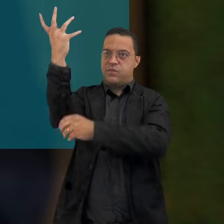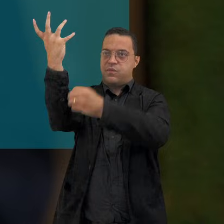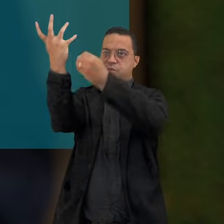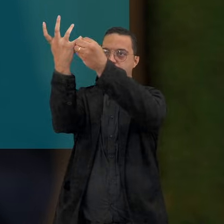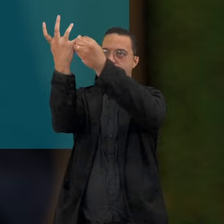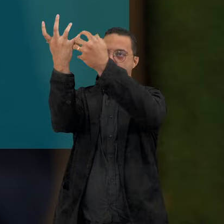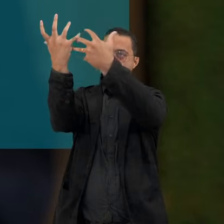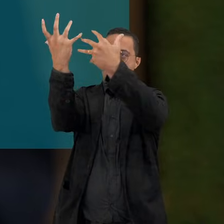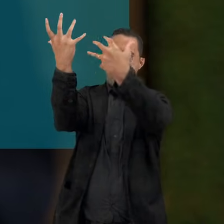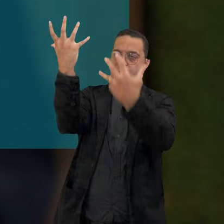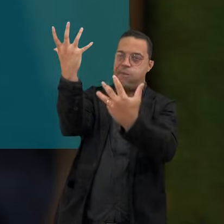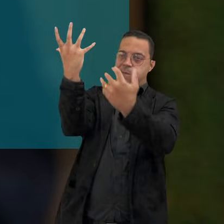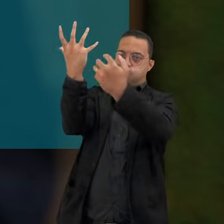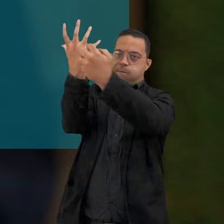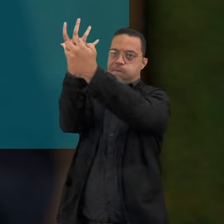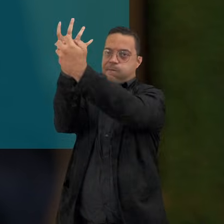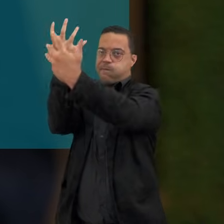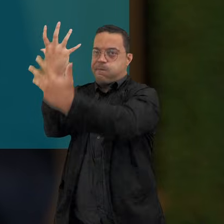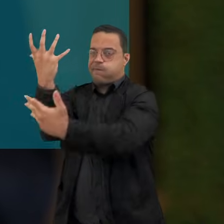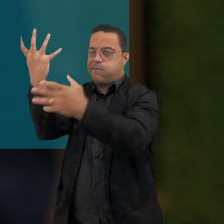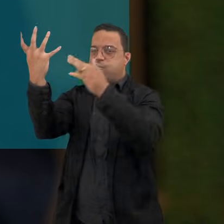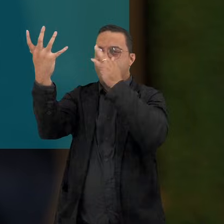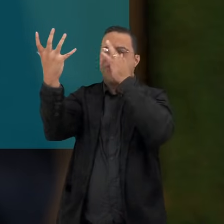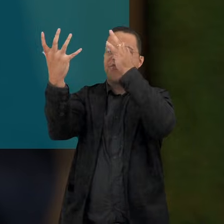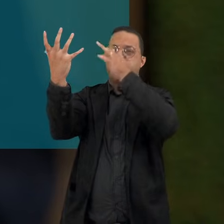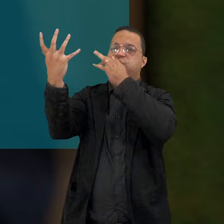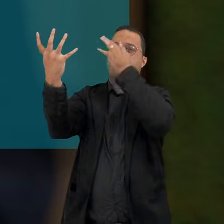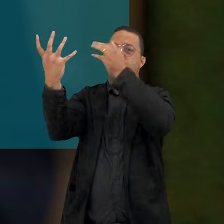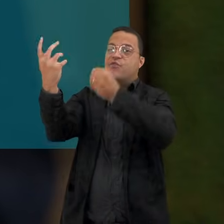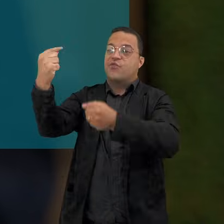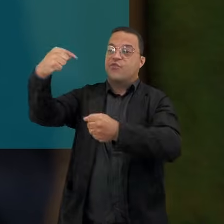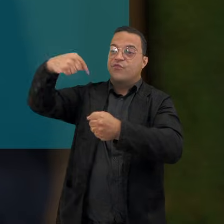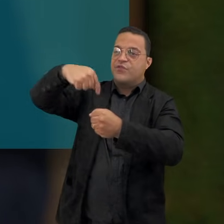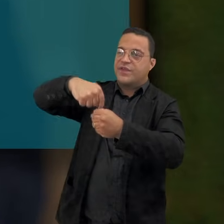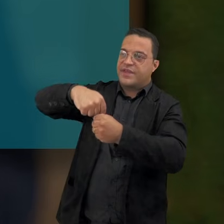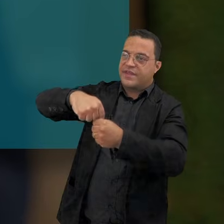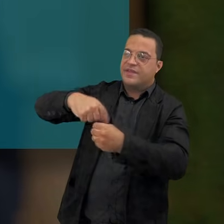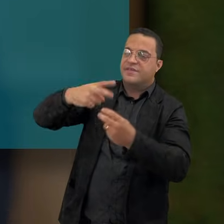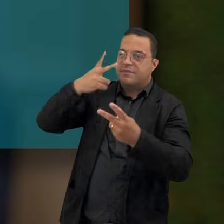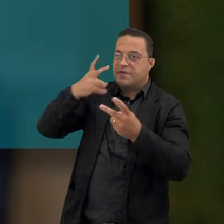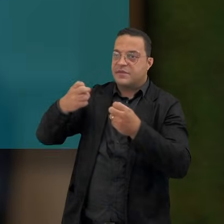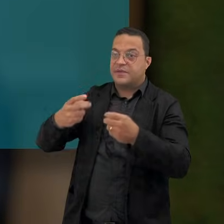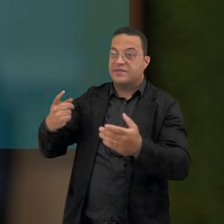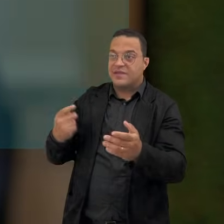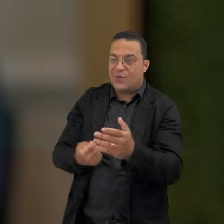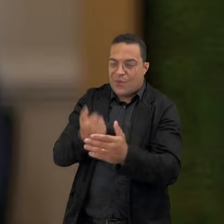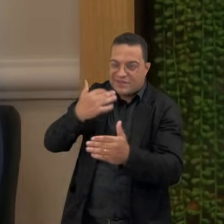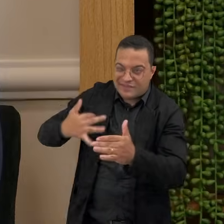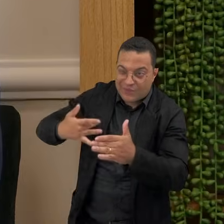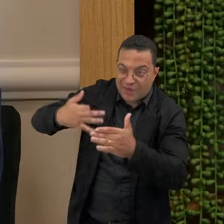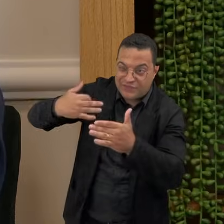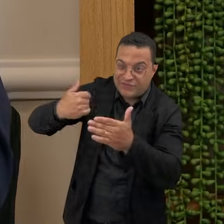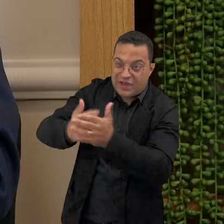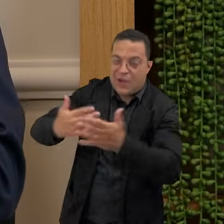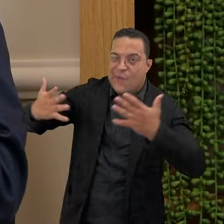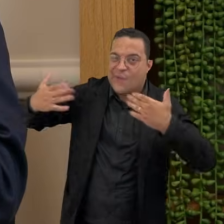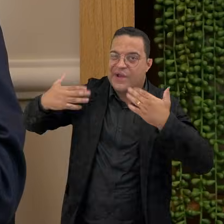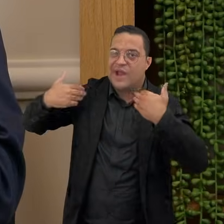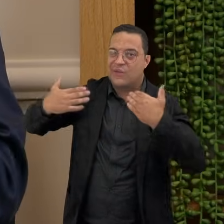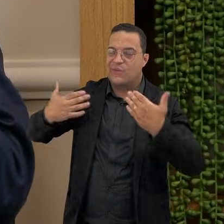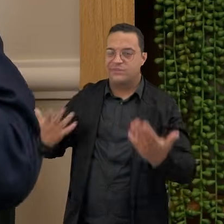e brotam folhas, eis, sabeis que está próximo o verão. Então,